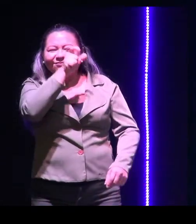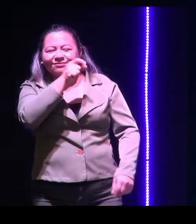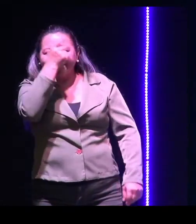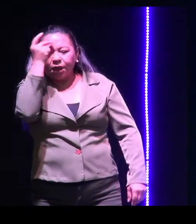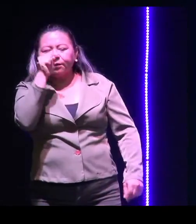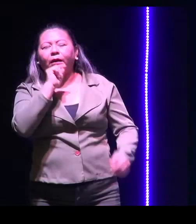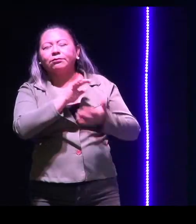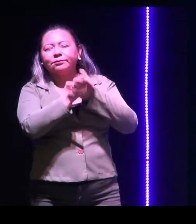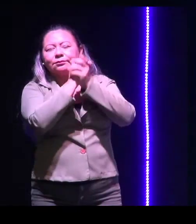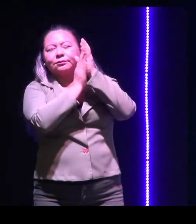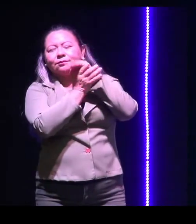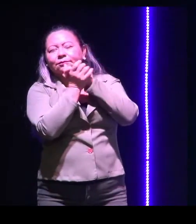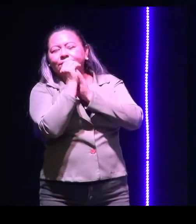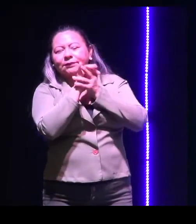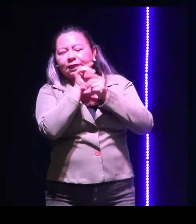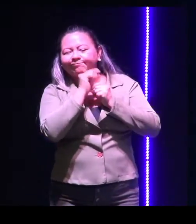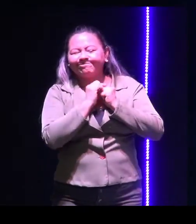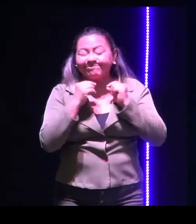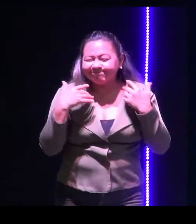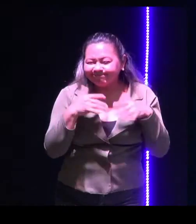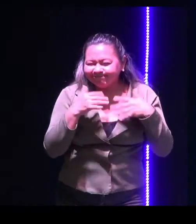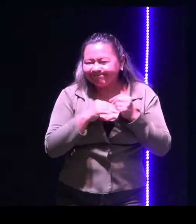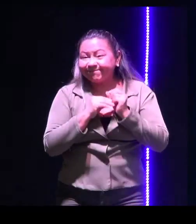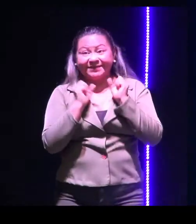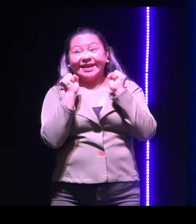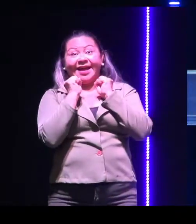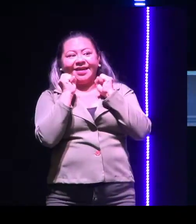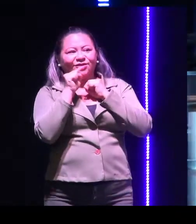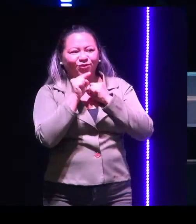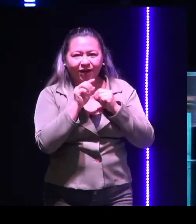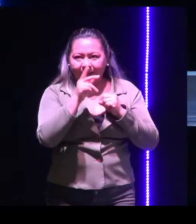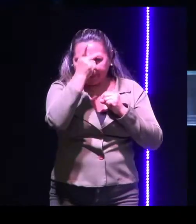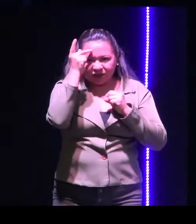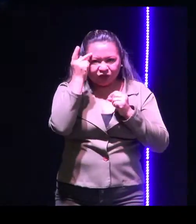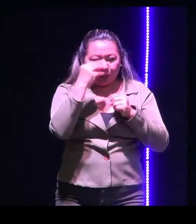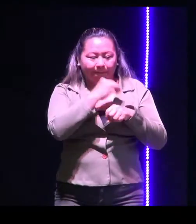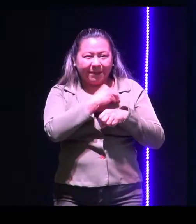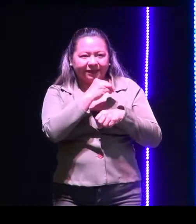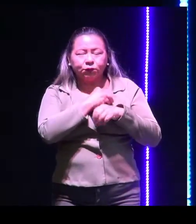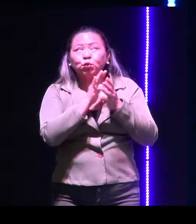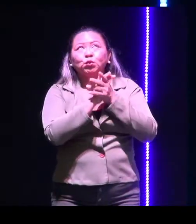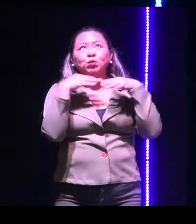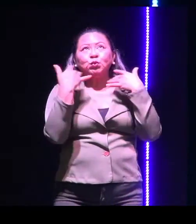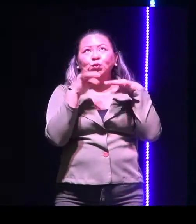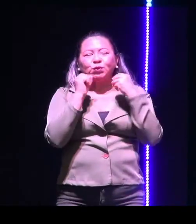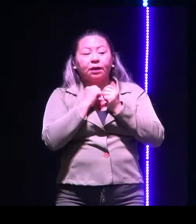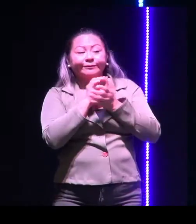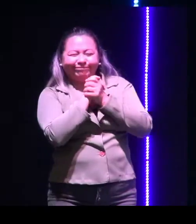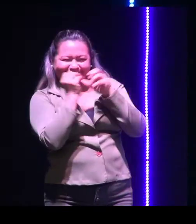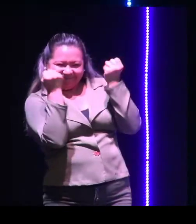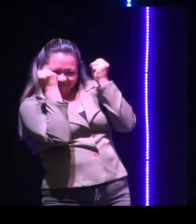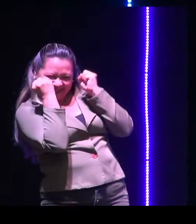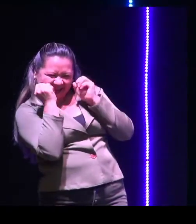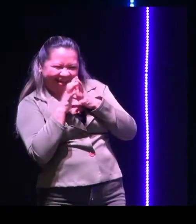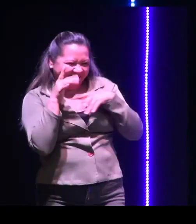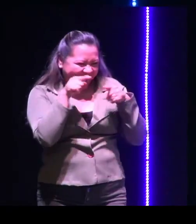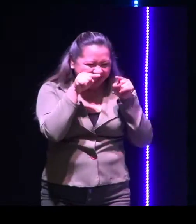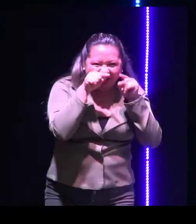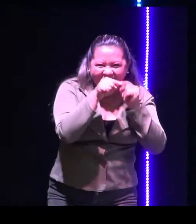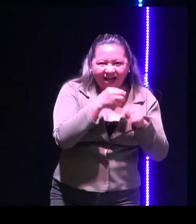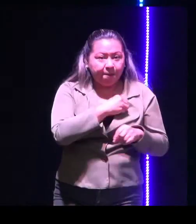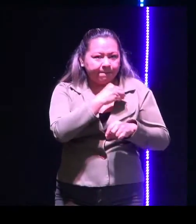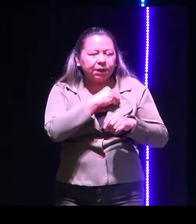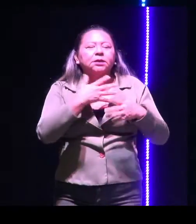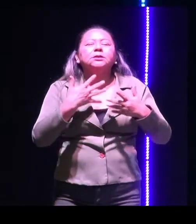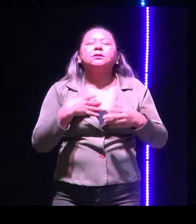gostoso, maravilhoso, saboroso. E depois que você peca, aí ele mesmo vem te acusando. Está vendo como tu não presta? Está